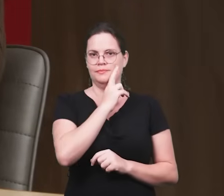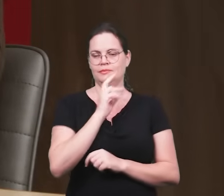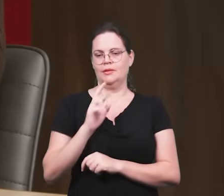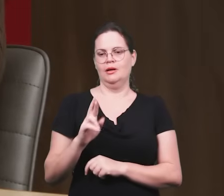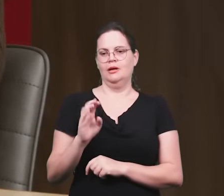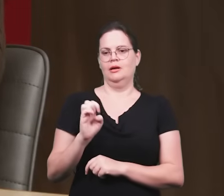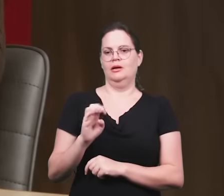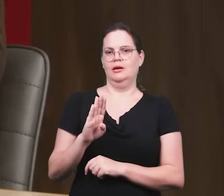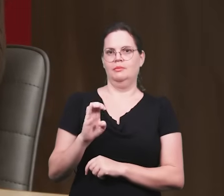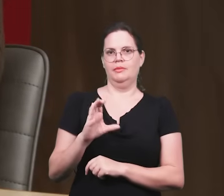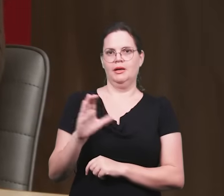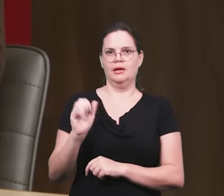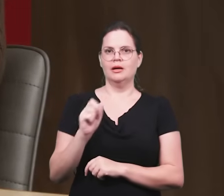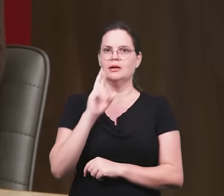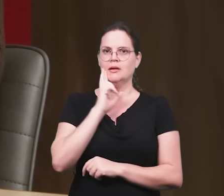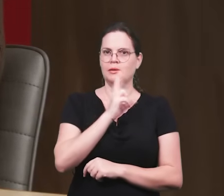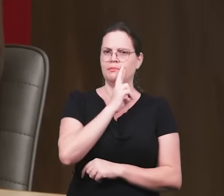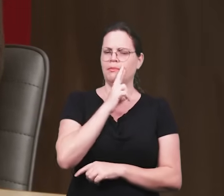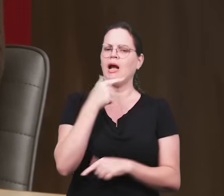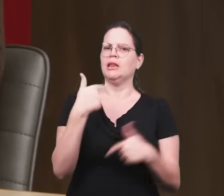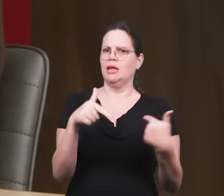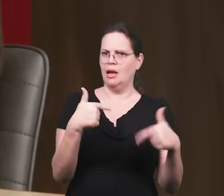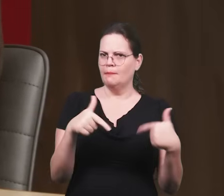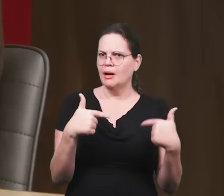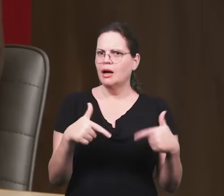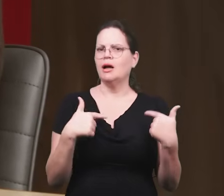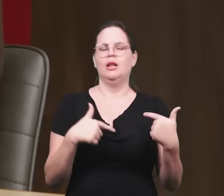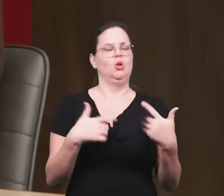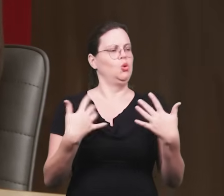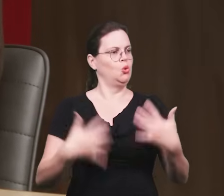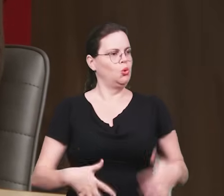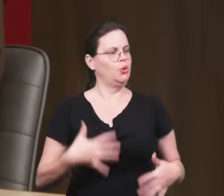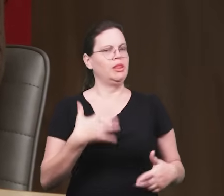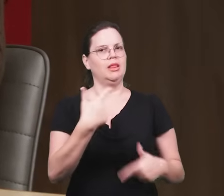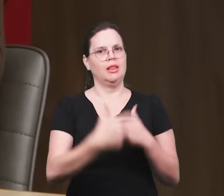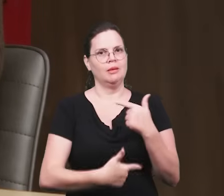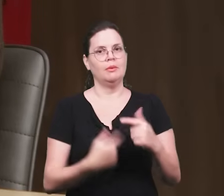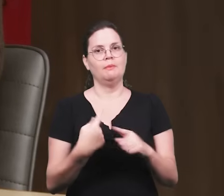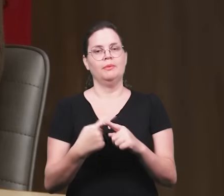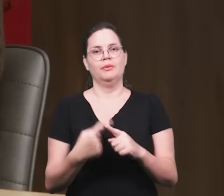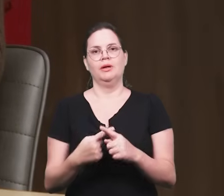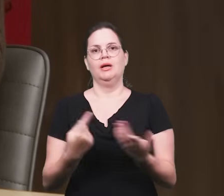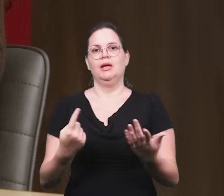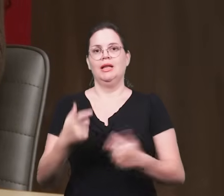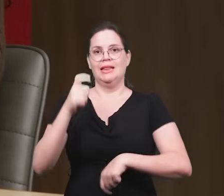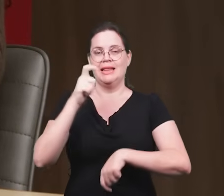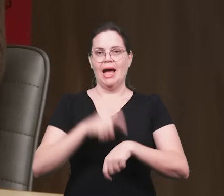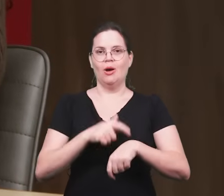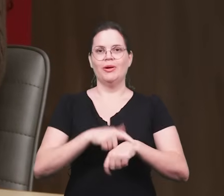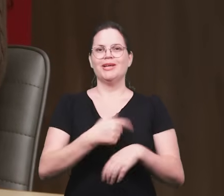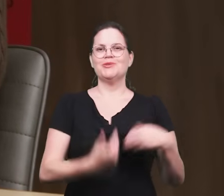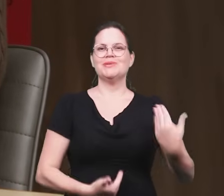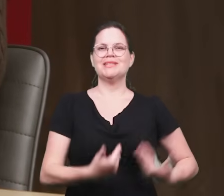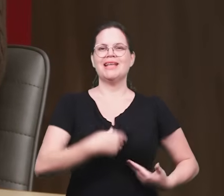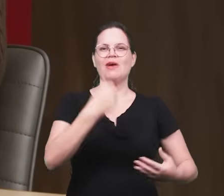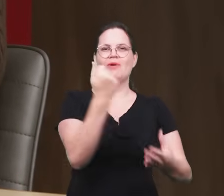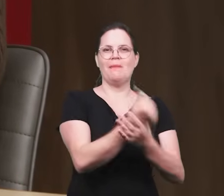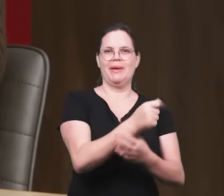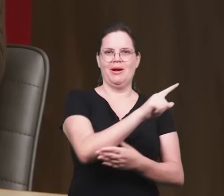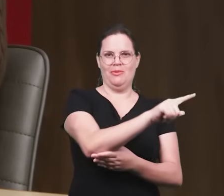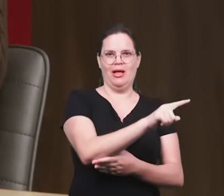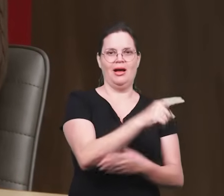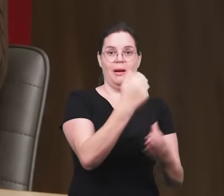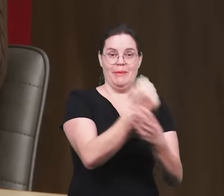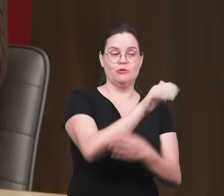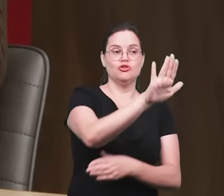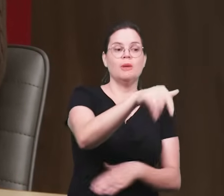Rebeca foi uma mulher trabalhadeira, né? E quando Eliezer recebeu a ordenança de Abraão para